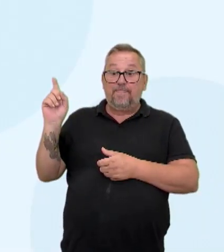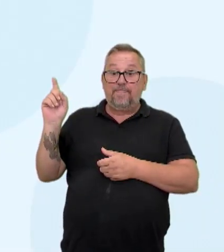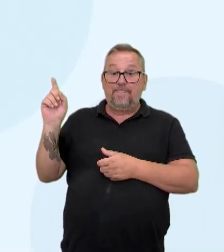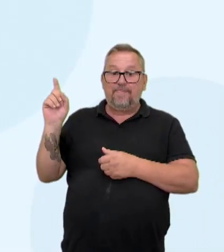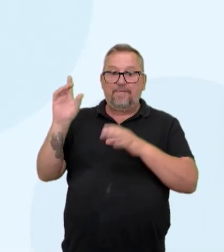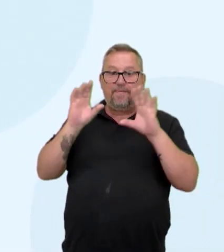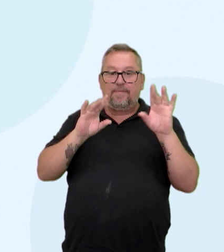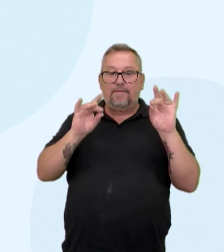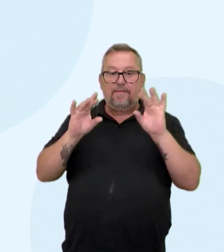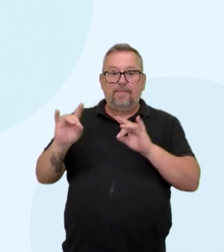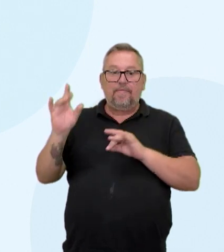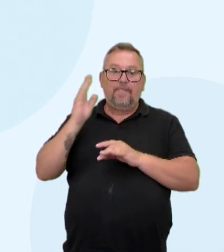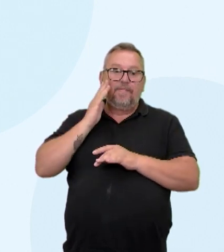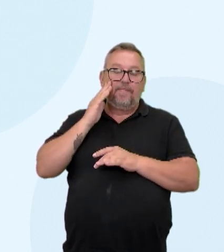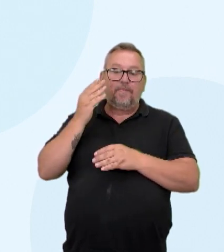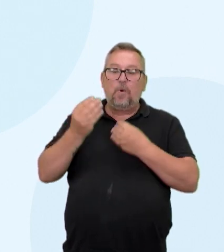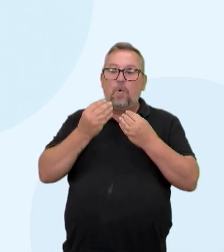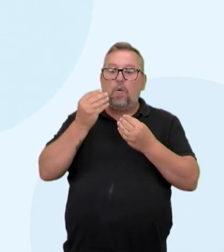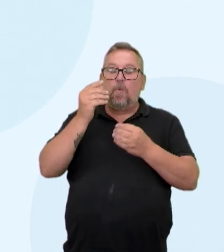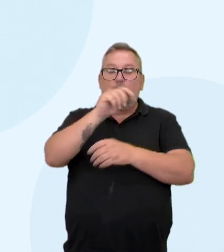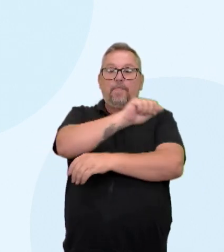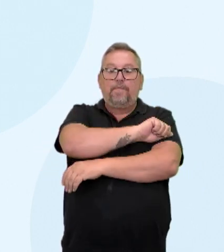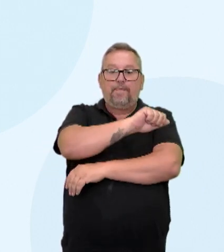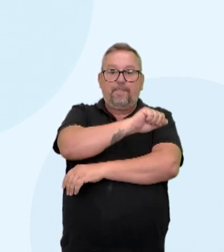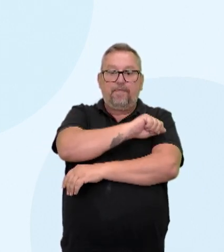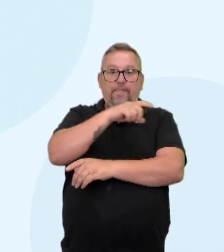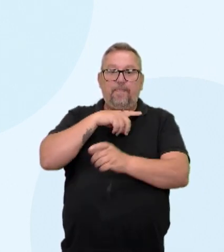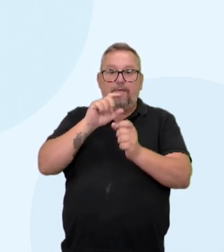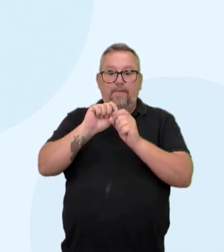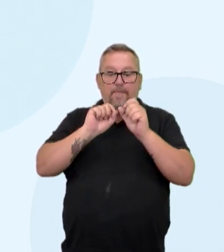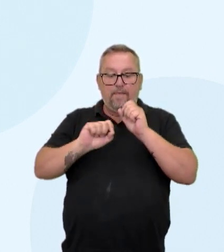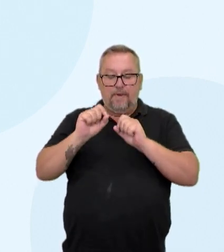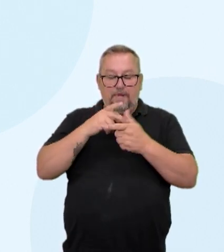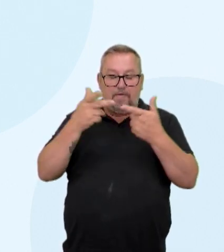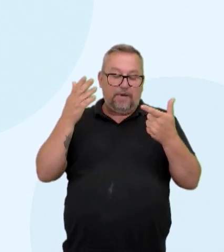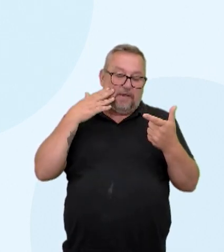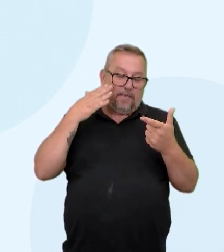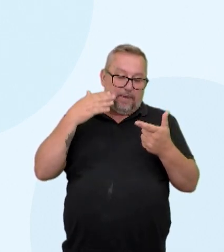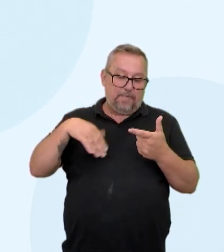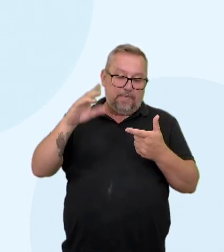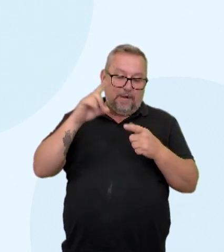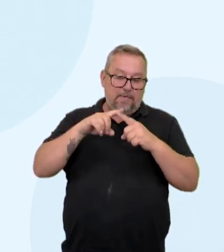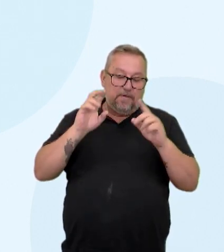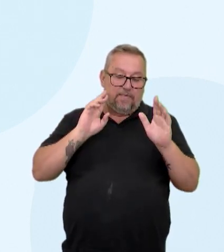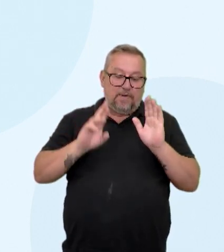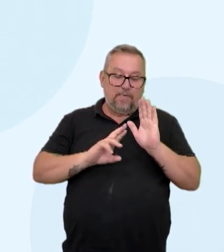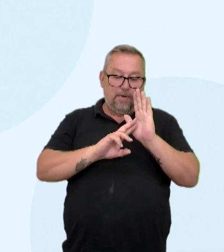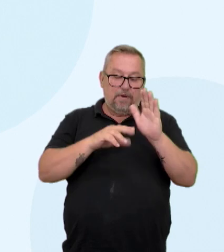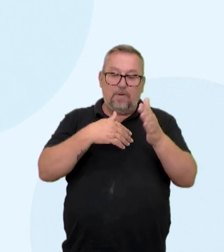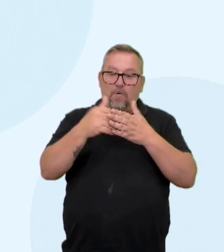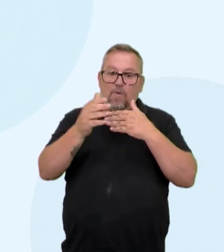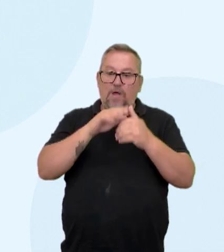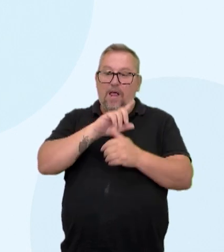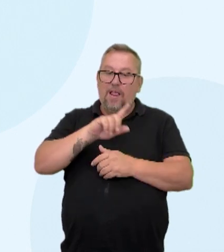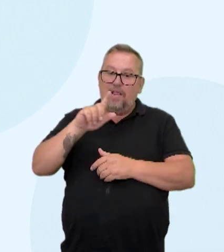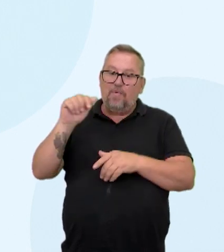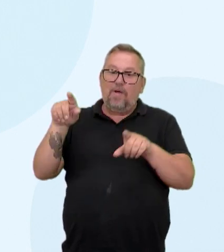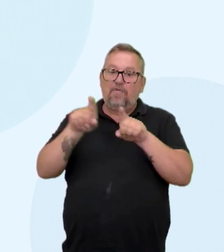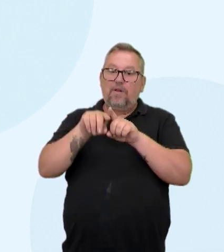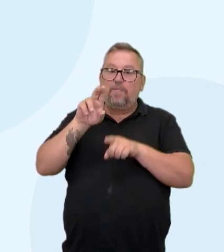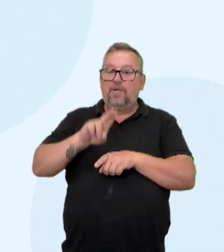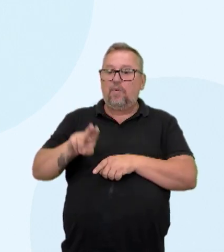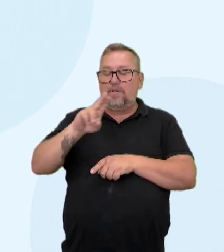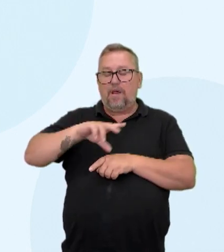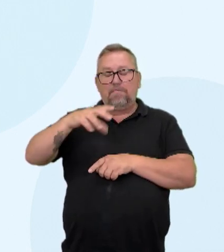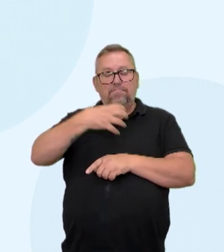vocês saberem como que os estudantes como vocês, né, os adolescentes se veem representados hoje, qual que é a linguagem e a forma